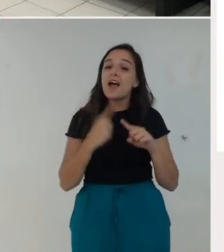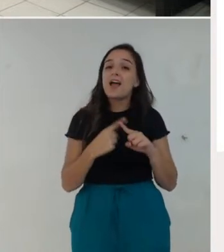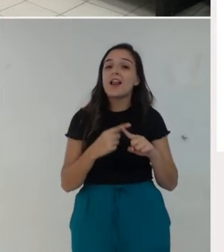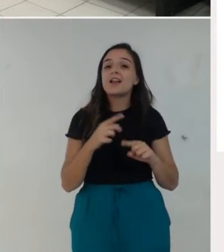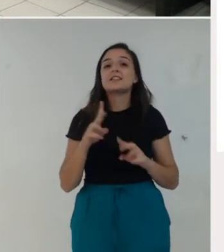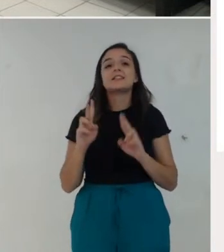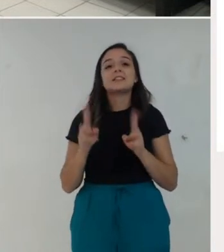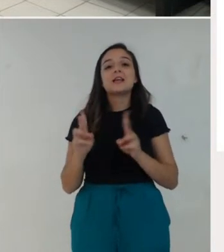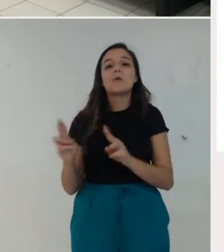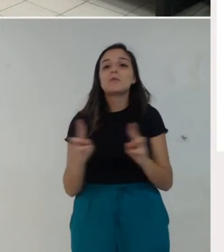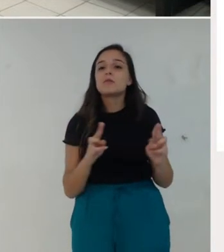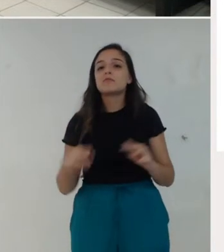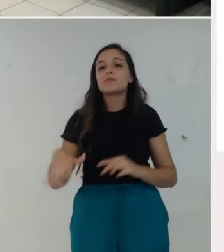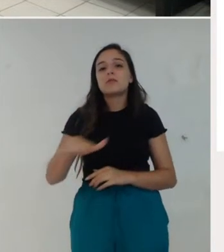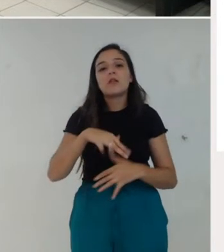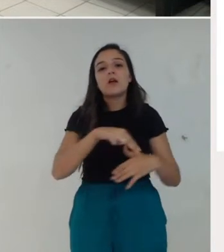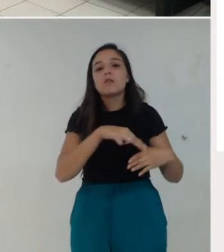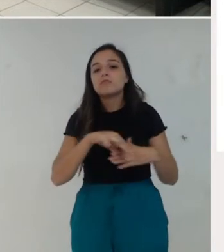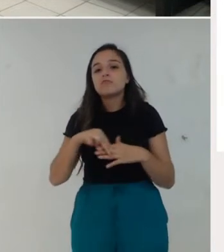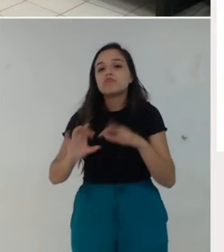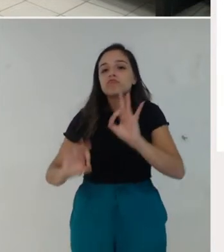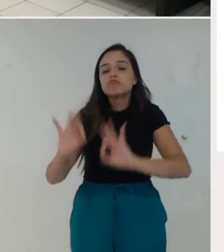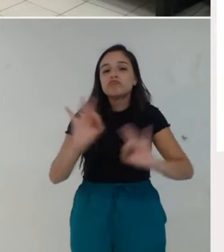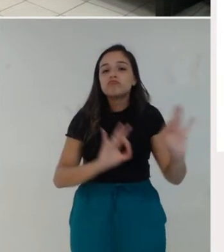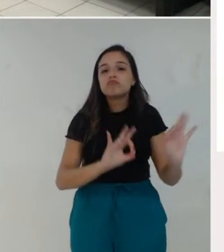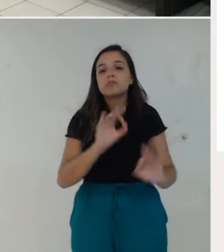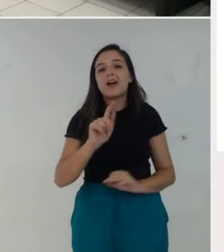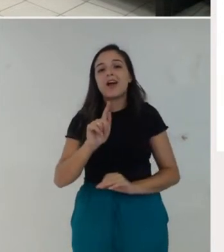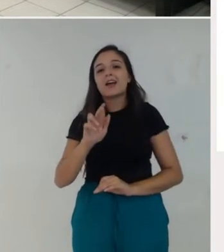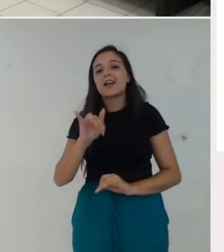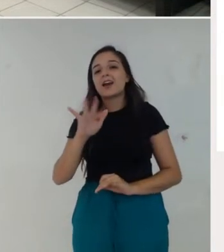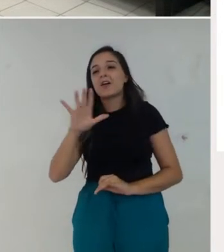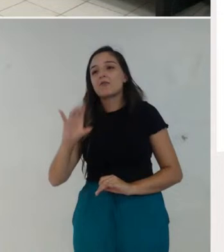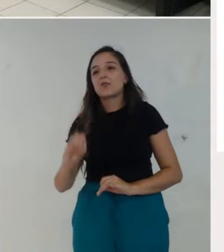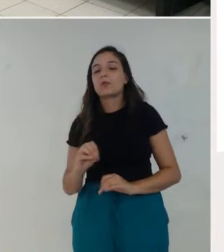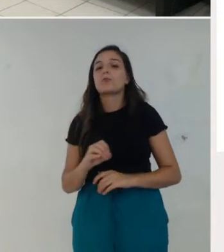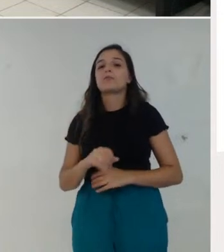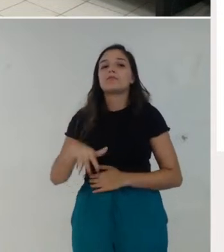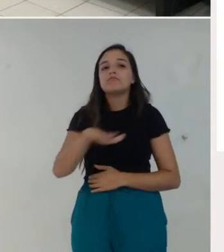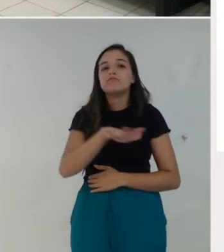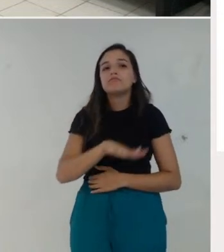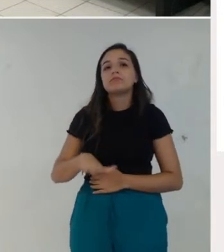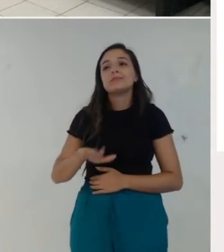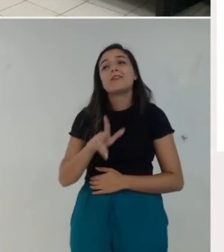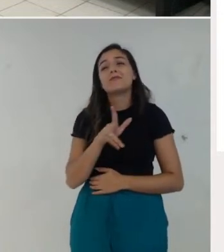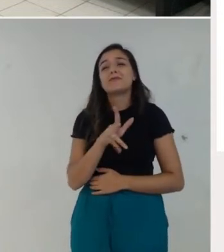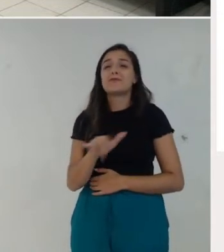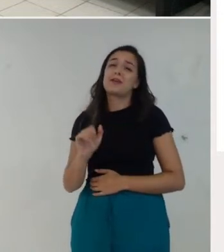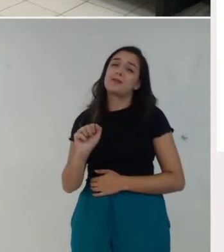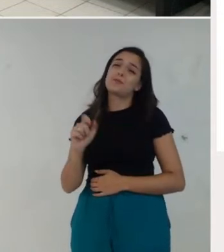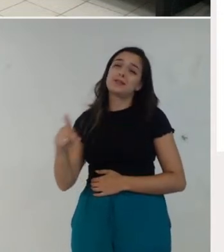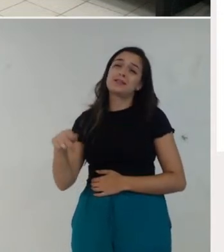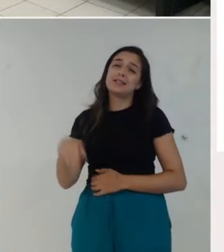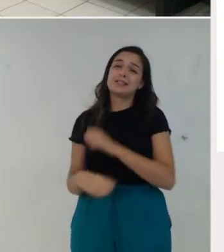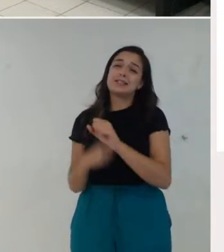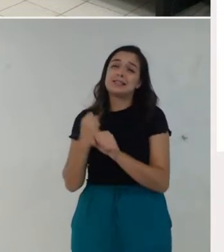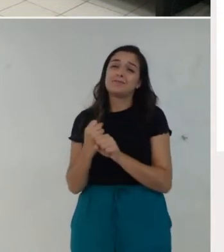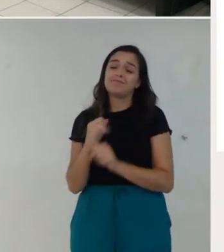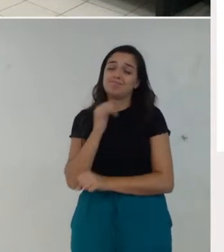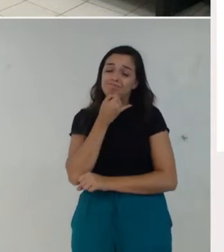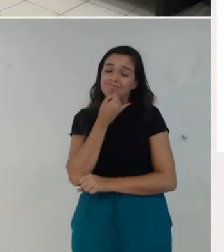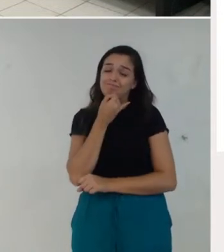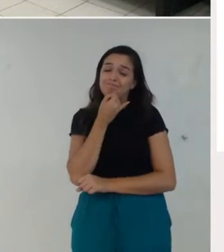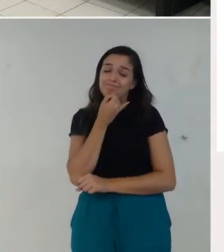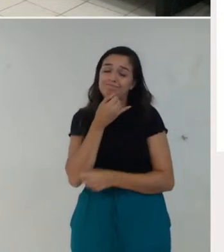da editoração gráfica da revista. A Anne vai se aposentar esse ano, para nossa tristeza, né? Mas ela foi